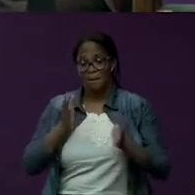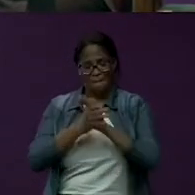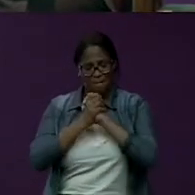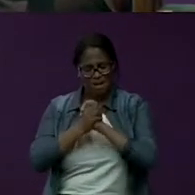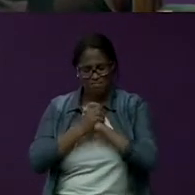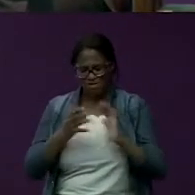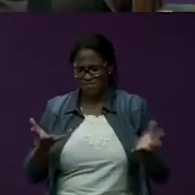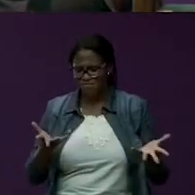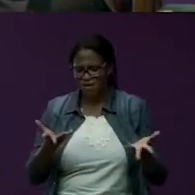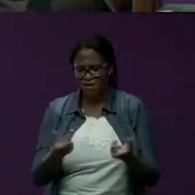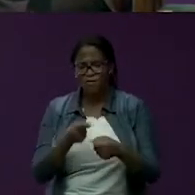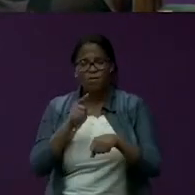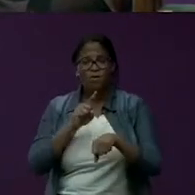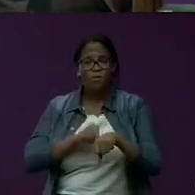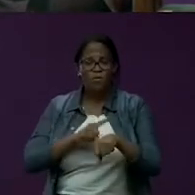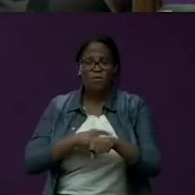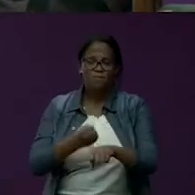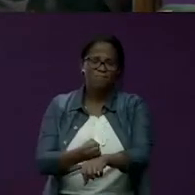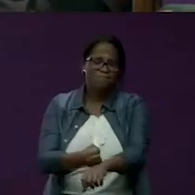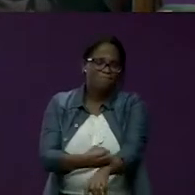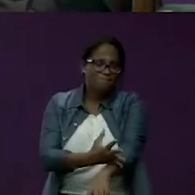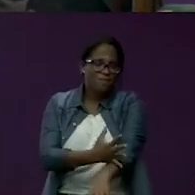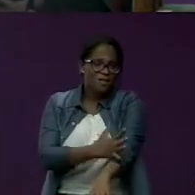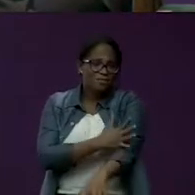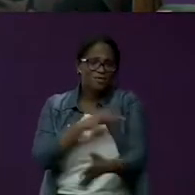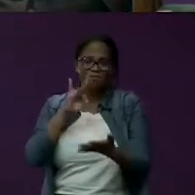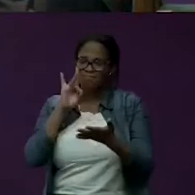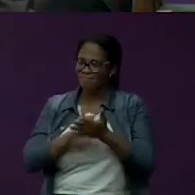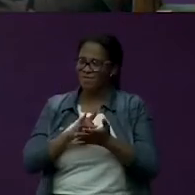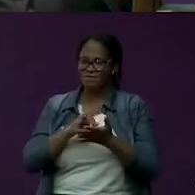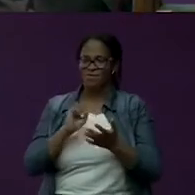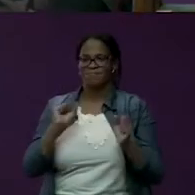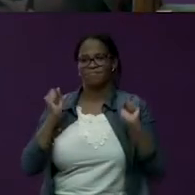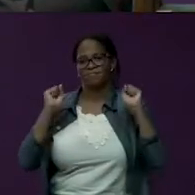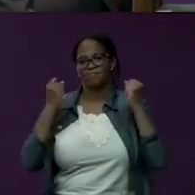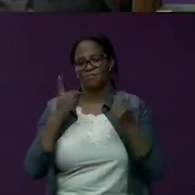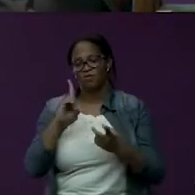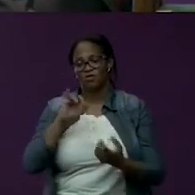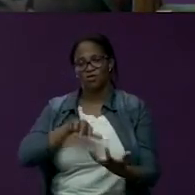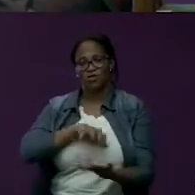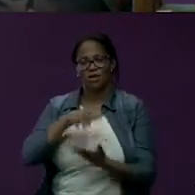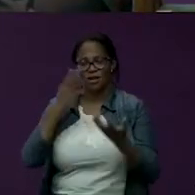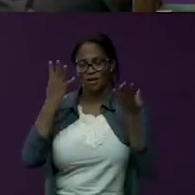esse é um momento assim, de muita emoção e de muito reconhecimento.